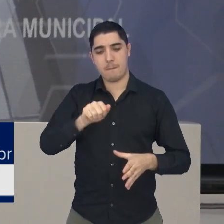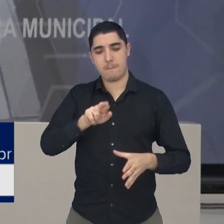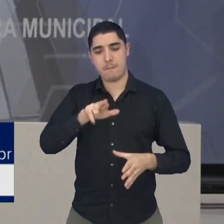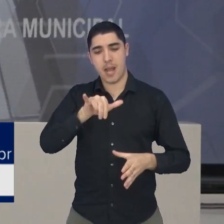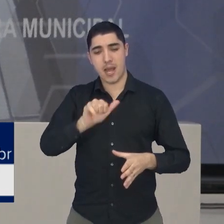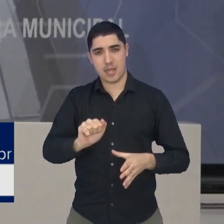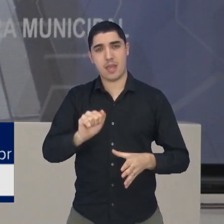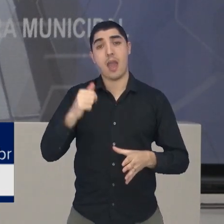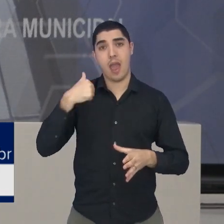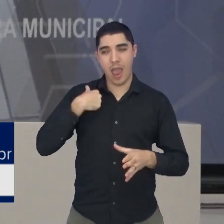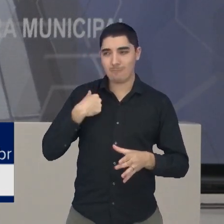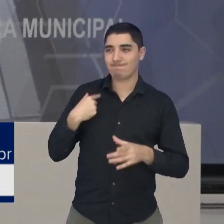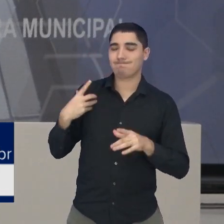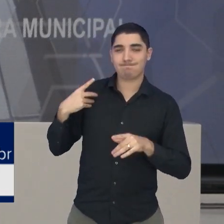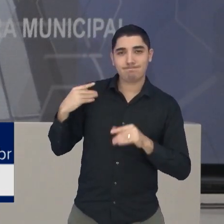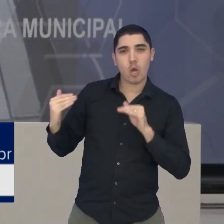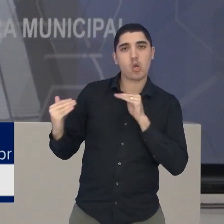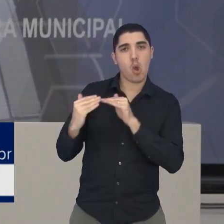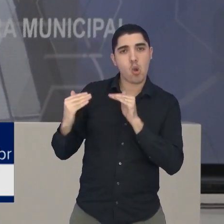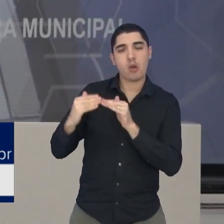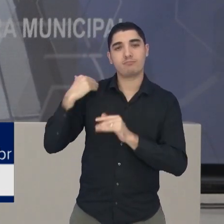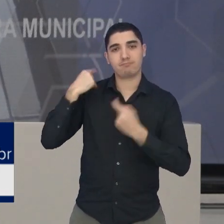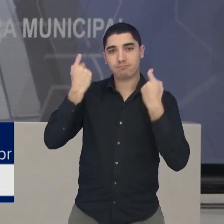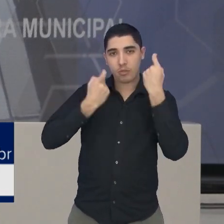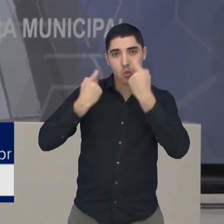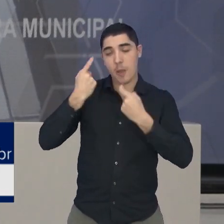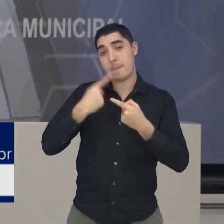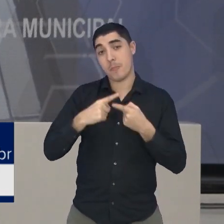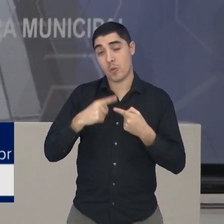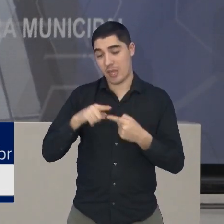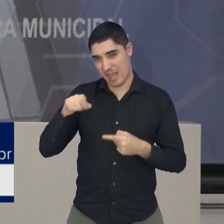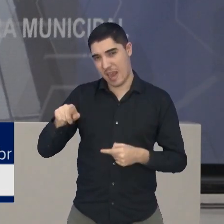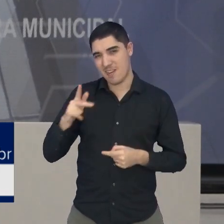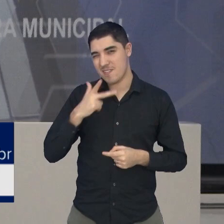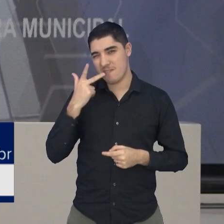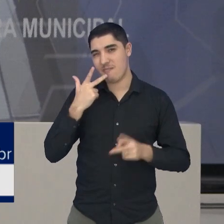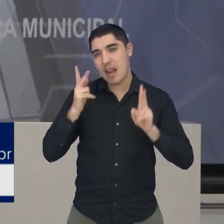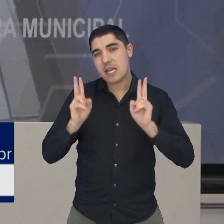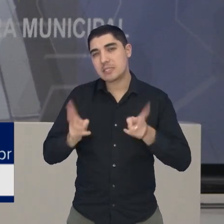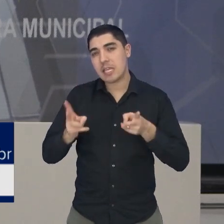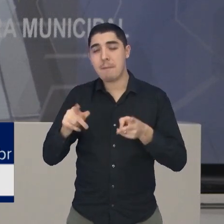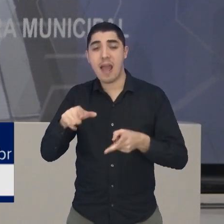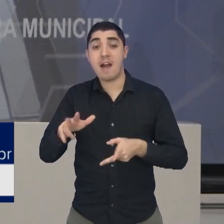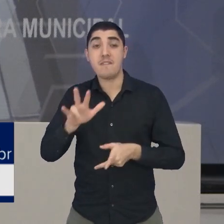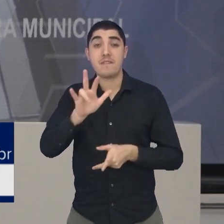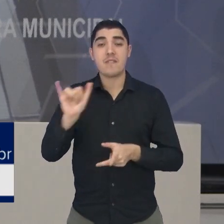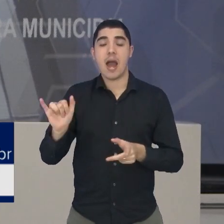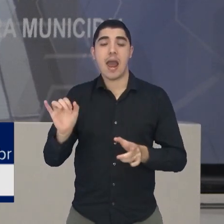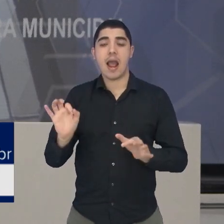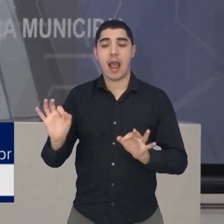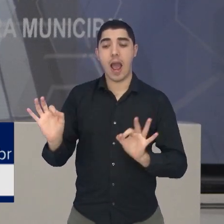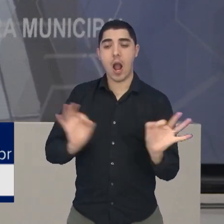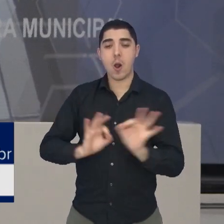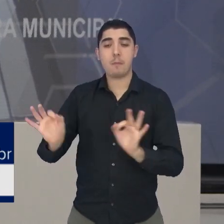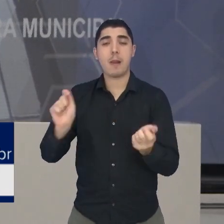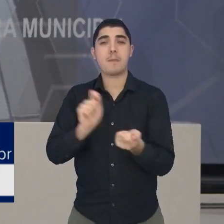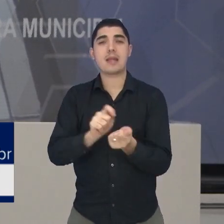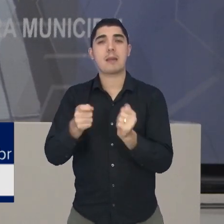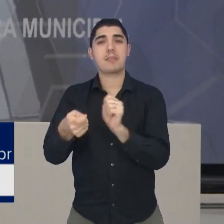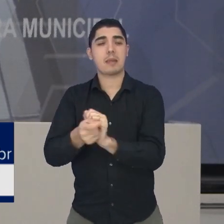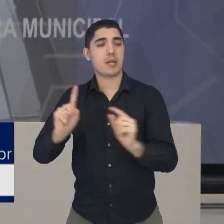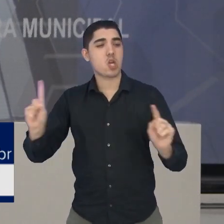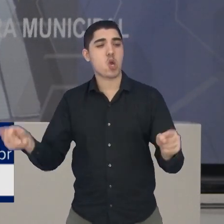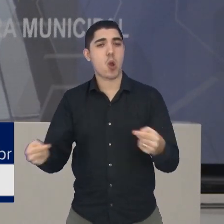Afinal, quando a gente fala de verticalização e de adensamento, você percebe que a